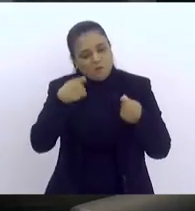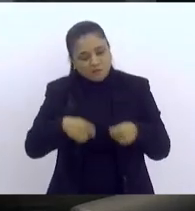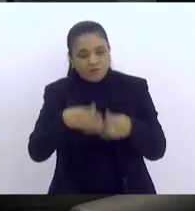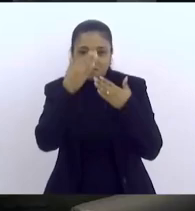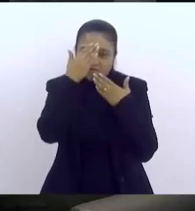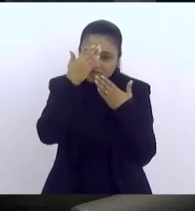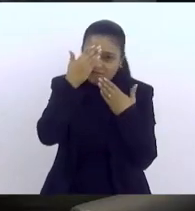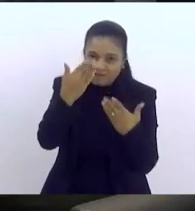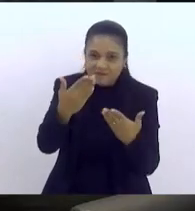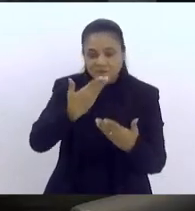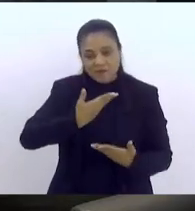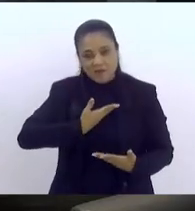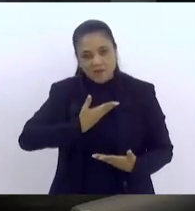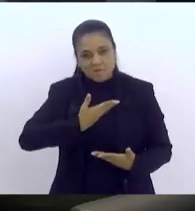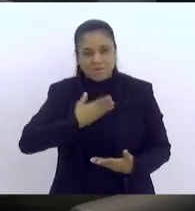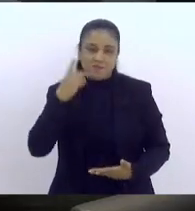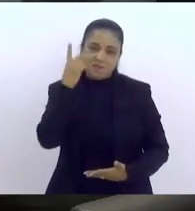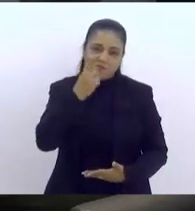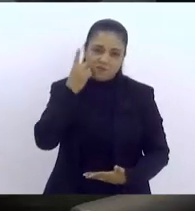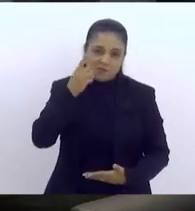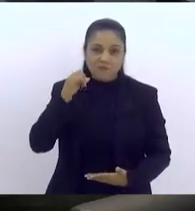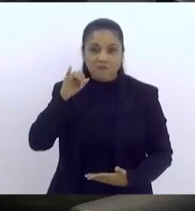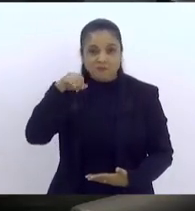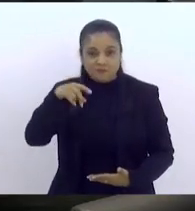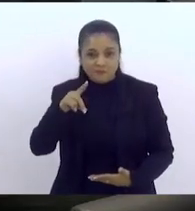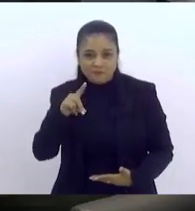colega Índia Armelau.